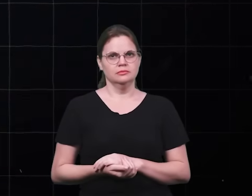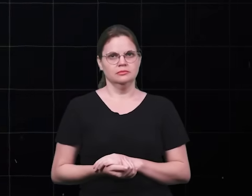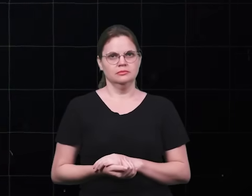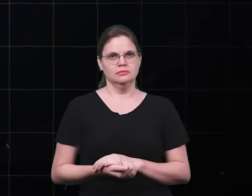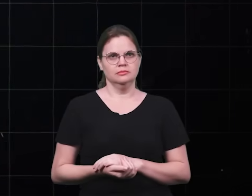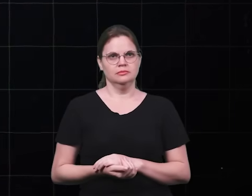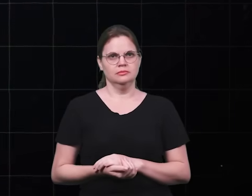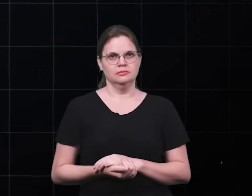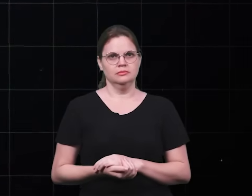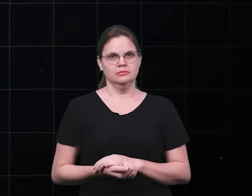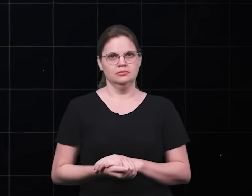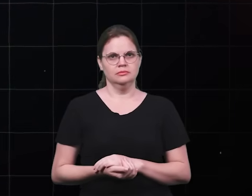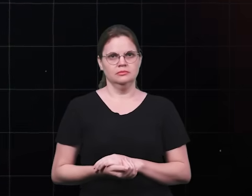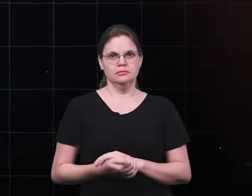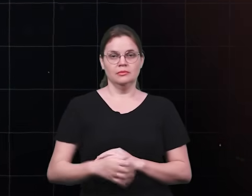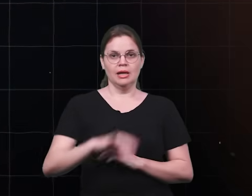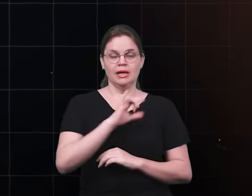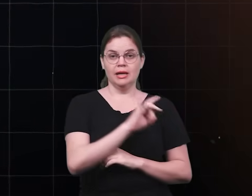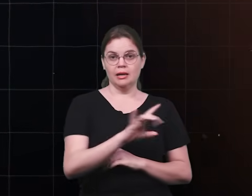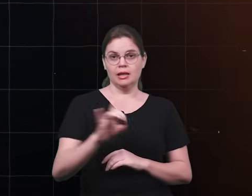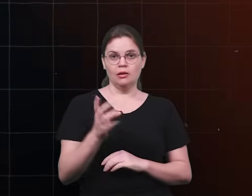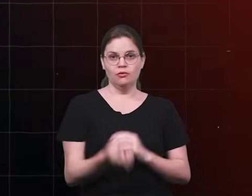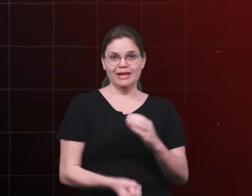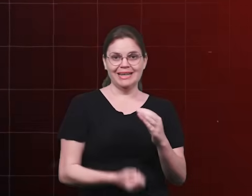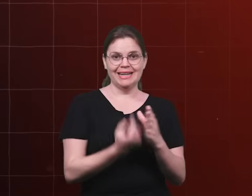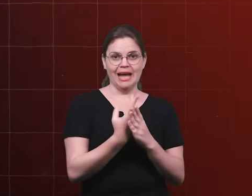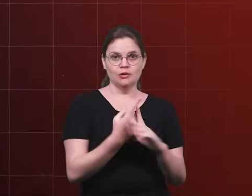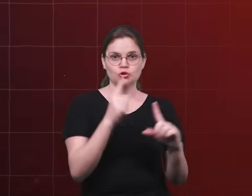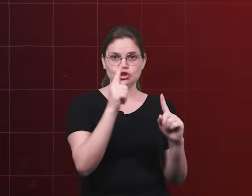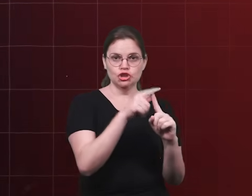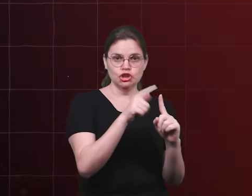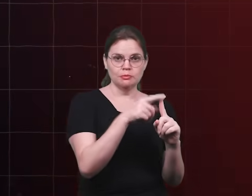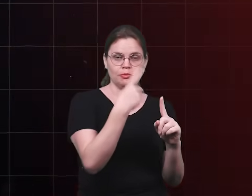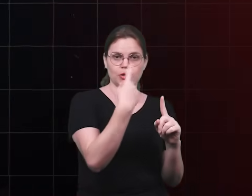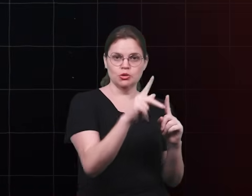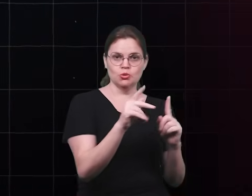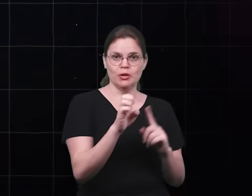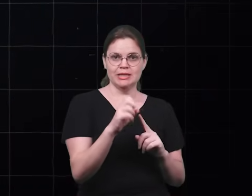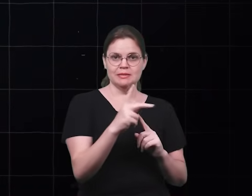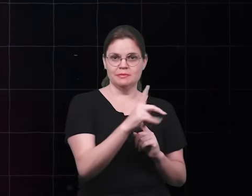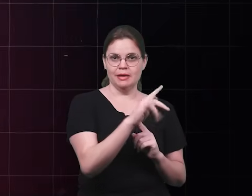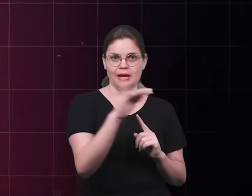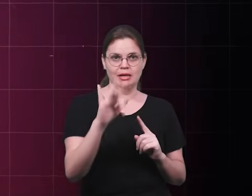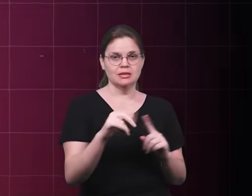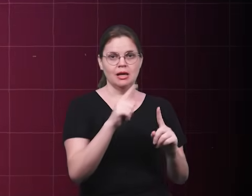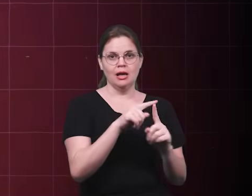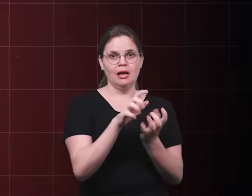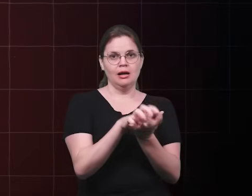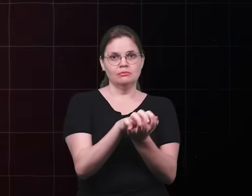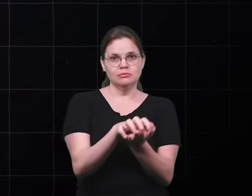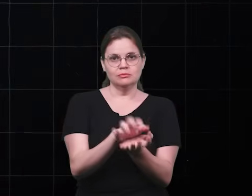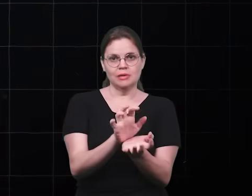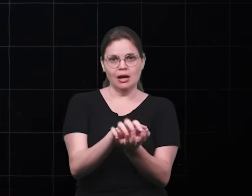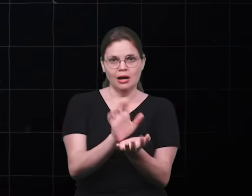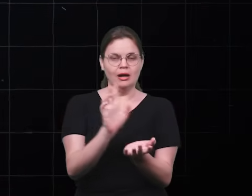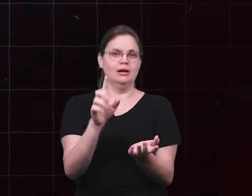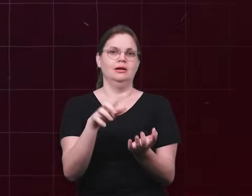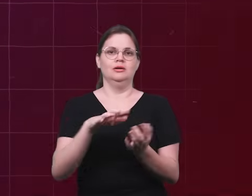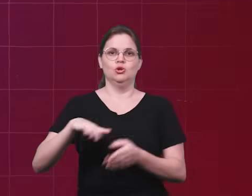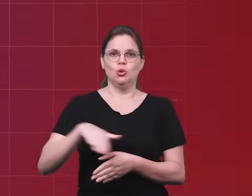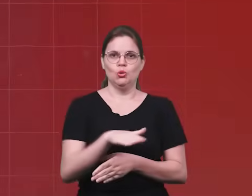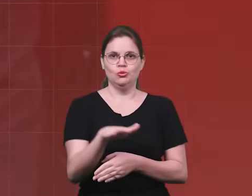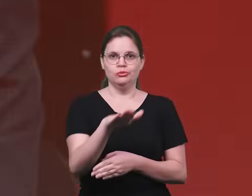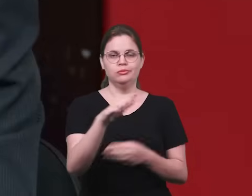produziram conforme as suas espécies. Isso em relação aos répteis, às baleias, às aves,